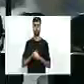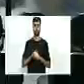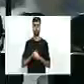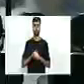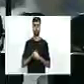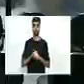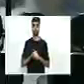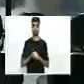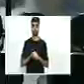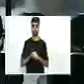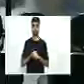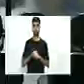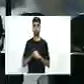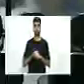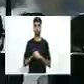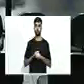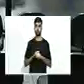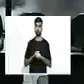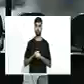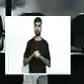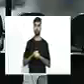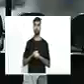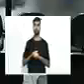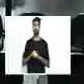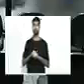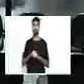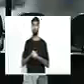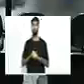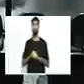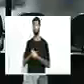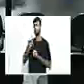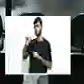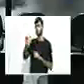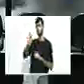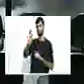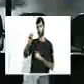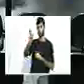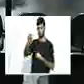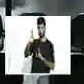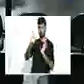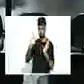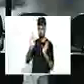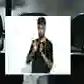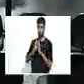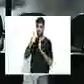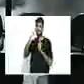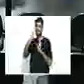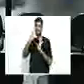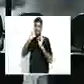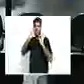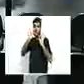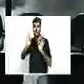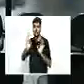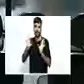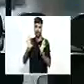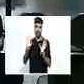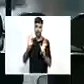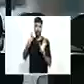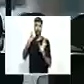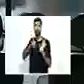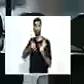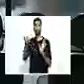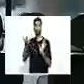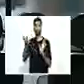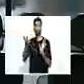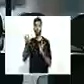eh eh Tod e e e eu não vou saber precisar eh a quantidade